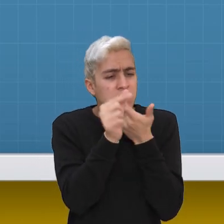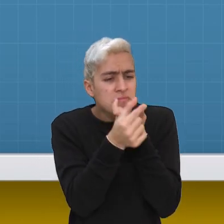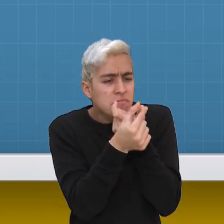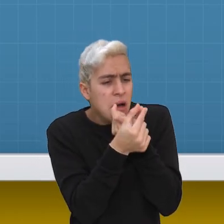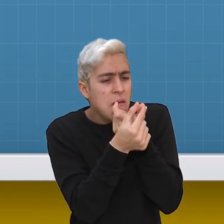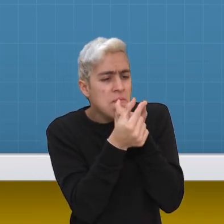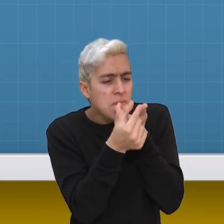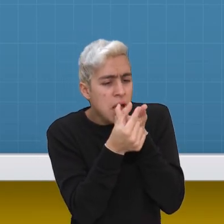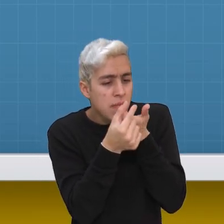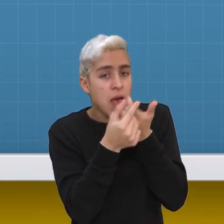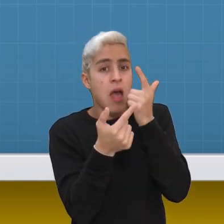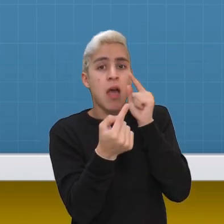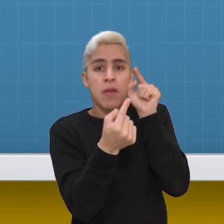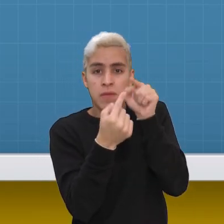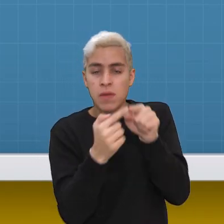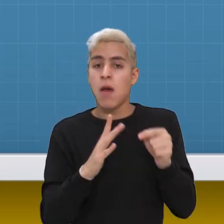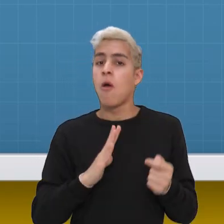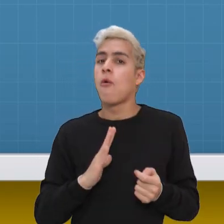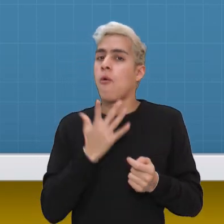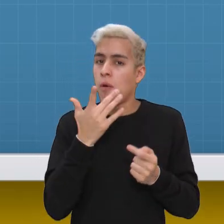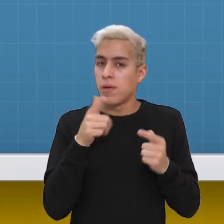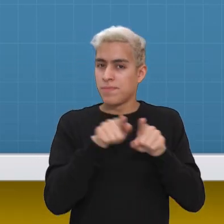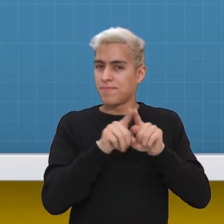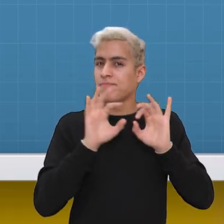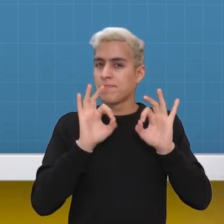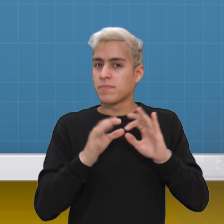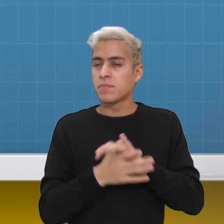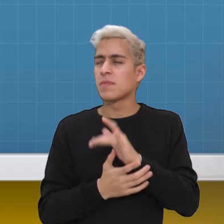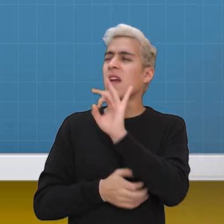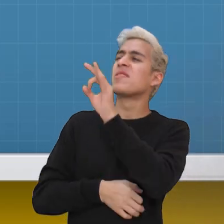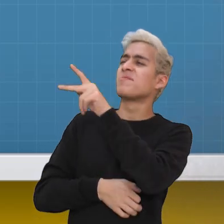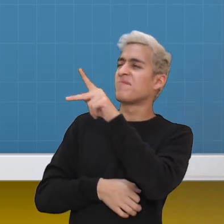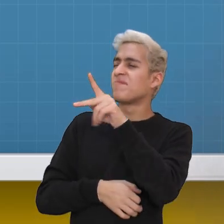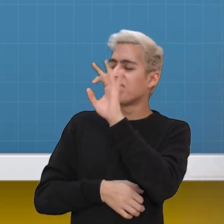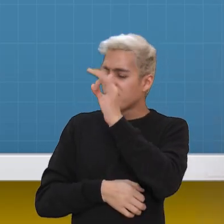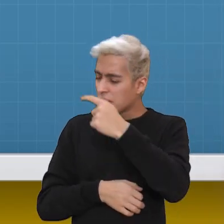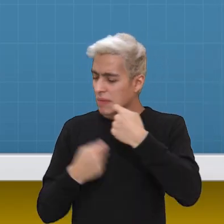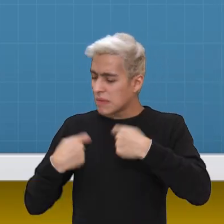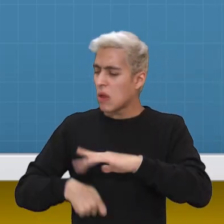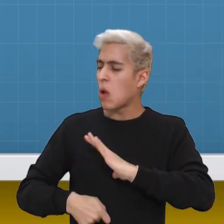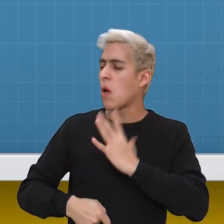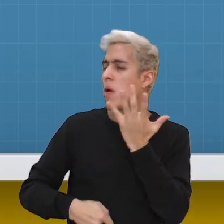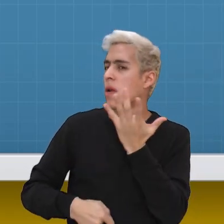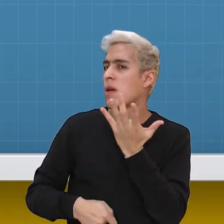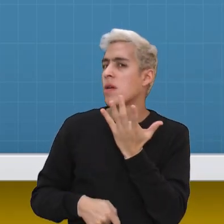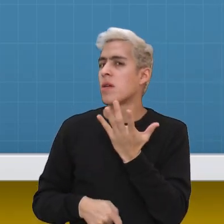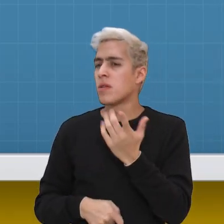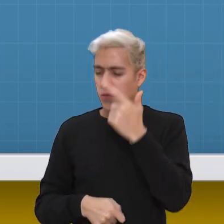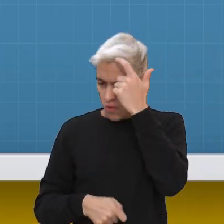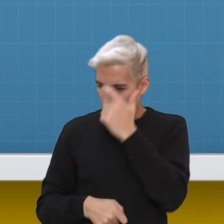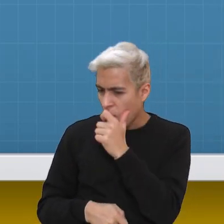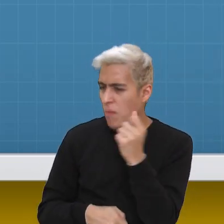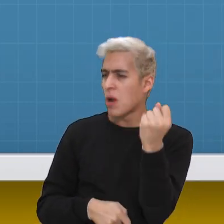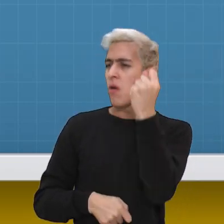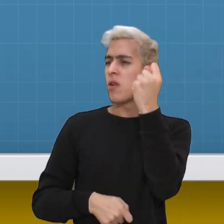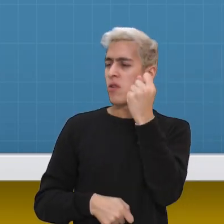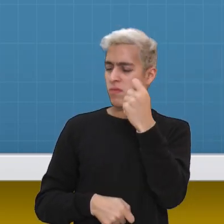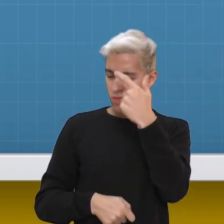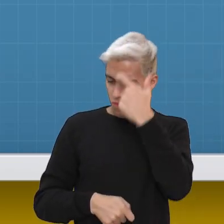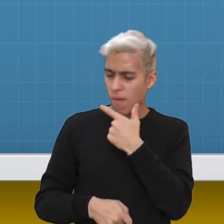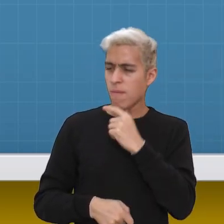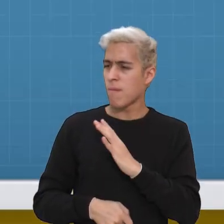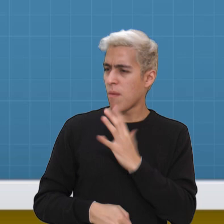sílabas que você já chega lá. Coragem. É isso mesmo, professora. Eu tenho que ter coragem. Eu sou uma mulher corajosa, eu sou um